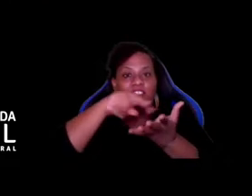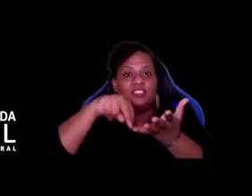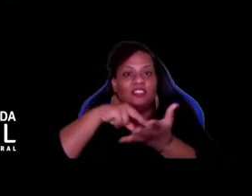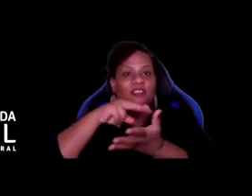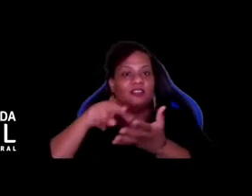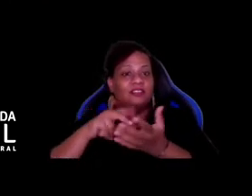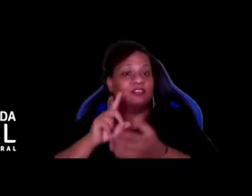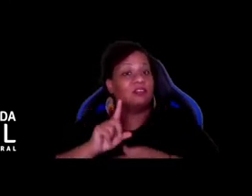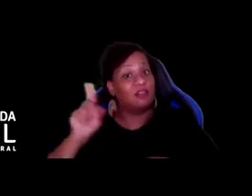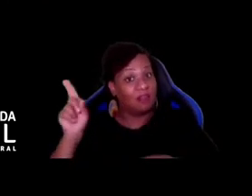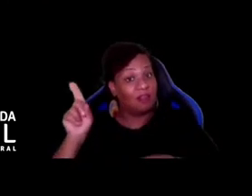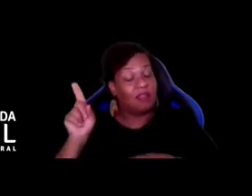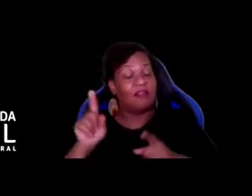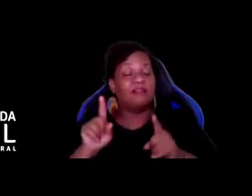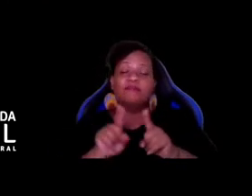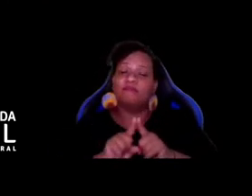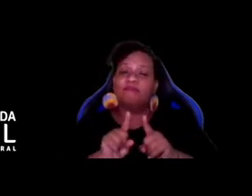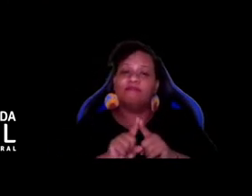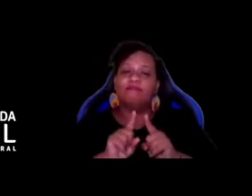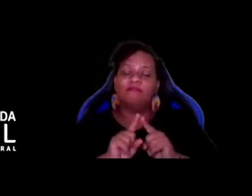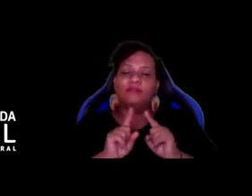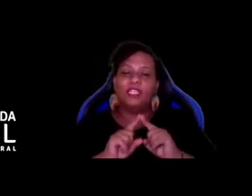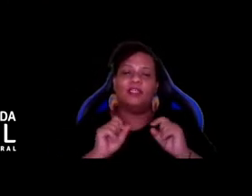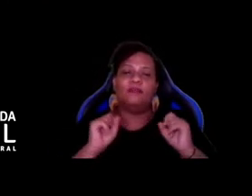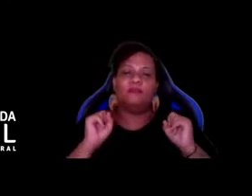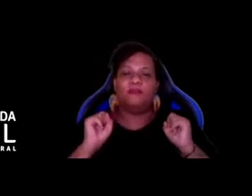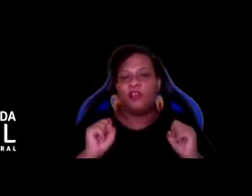também poderia ser